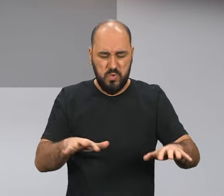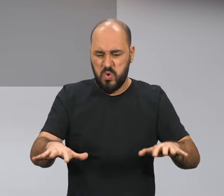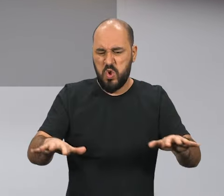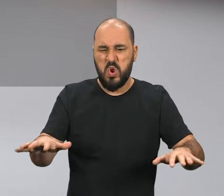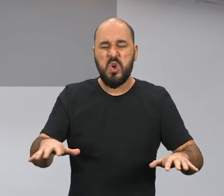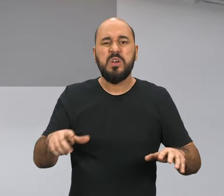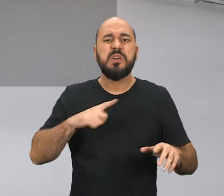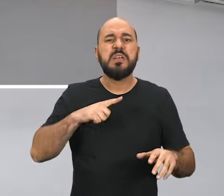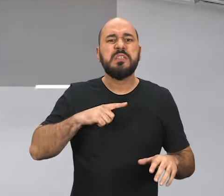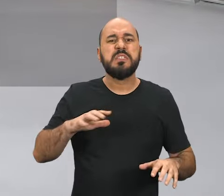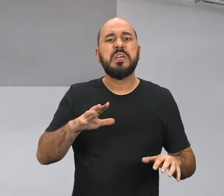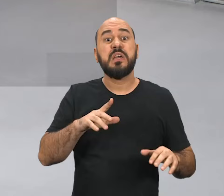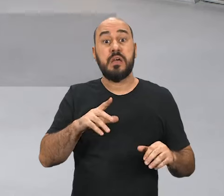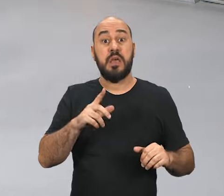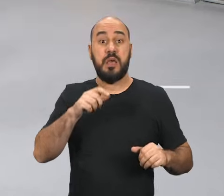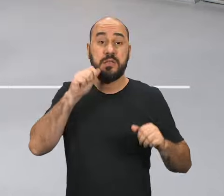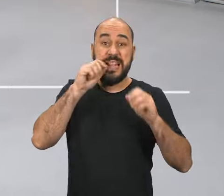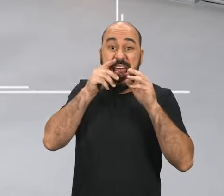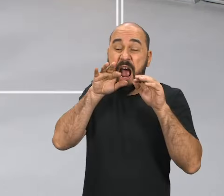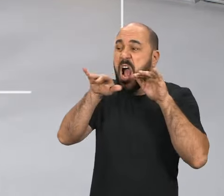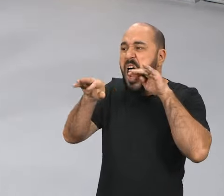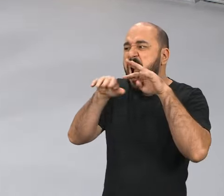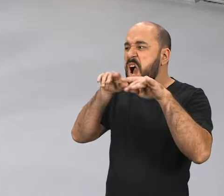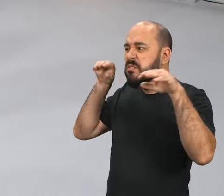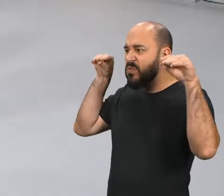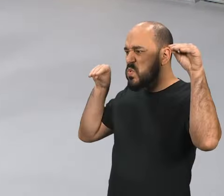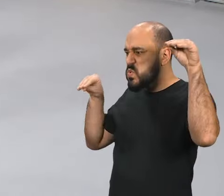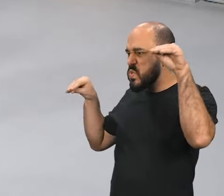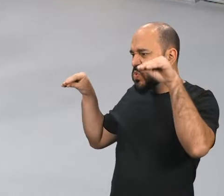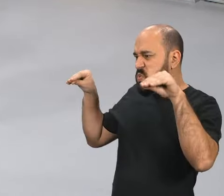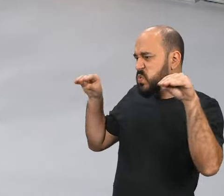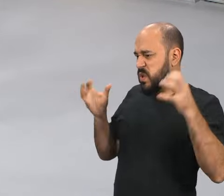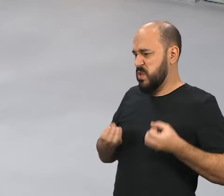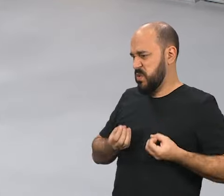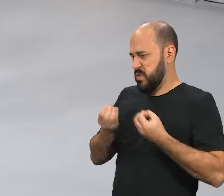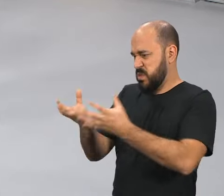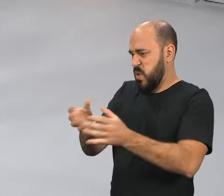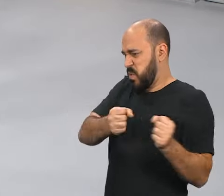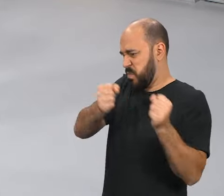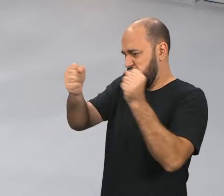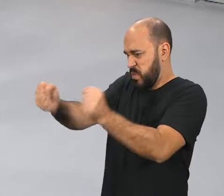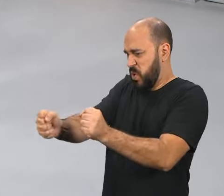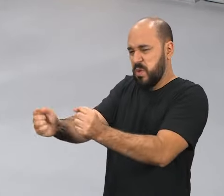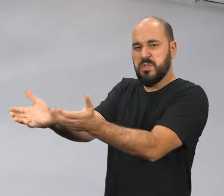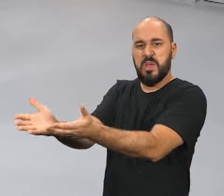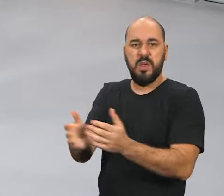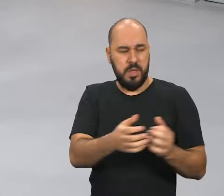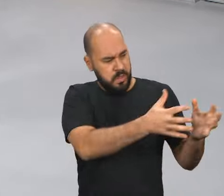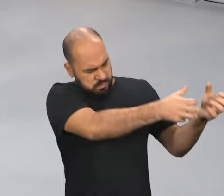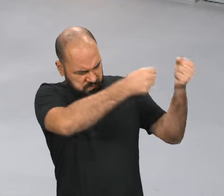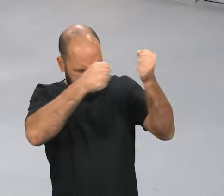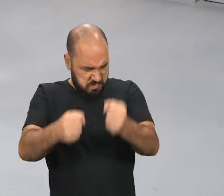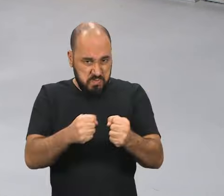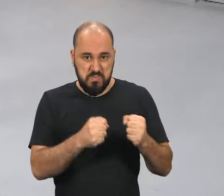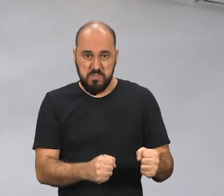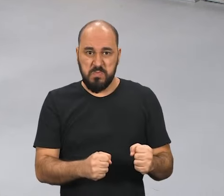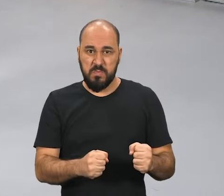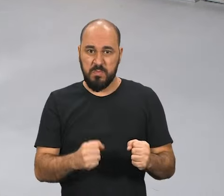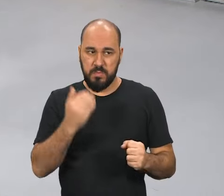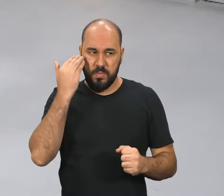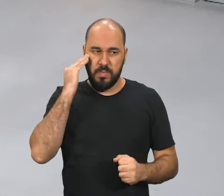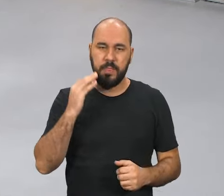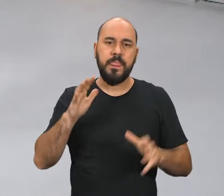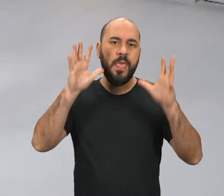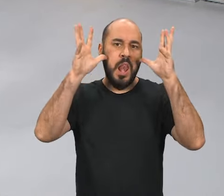grande autoridade. Observe, essa besta, ela tem características de leão, de urso e de leopardo. Se você